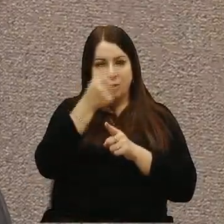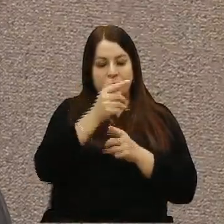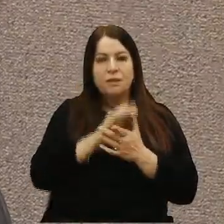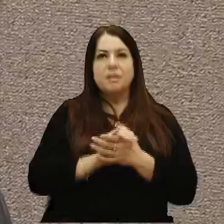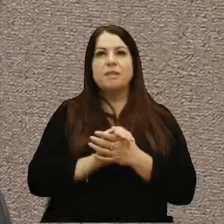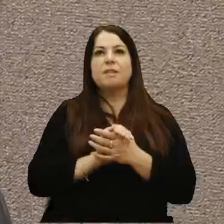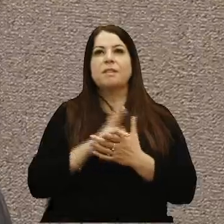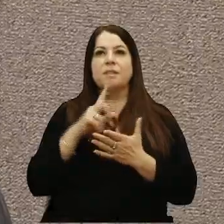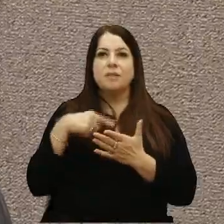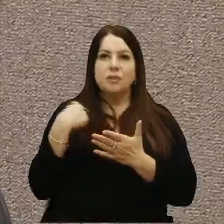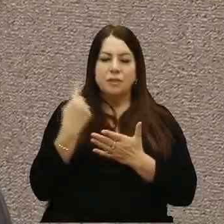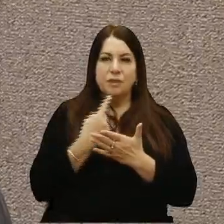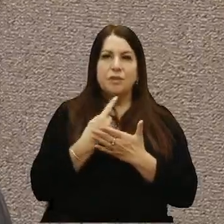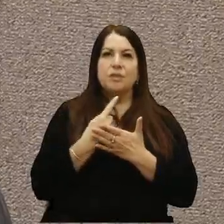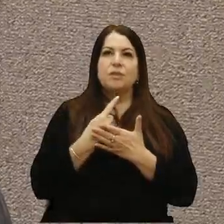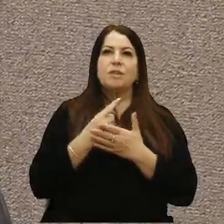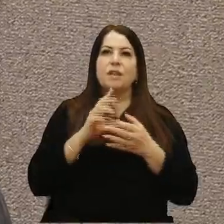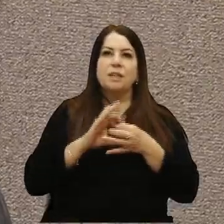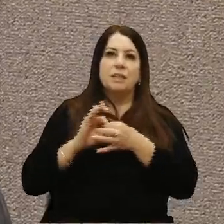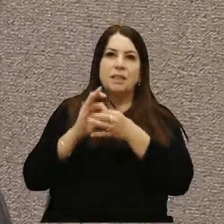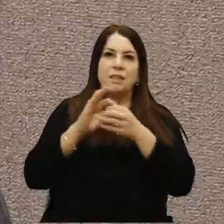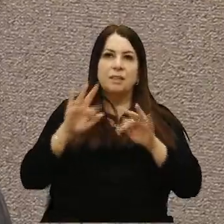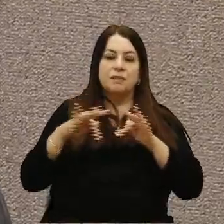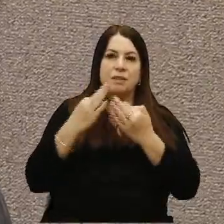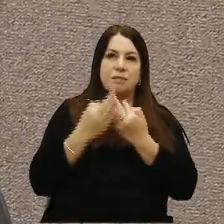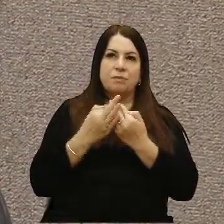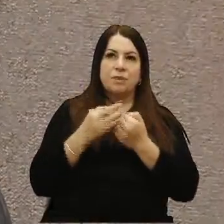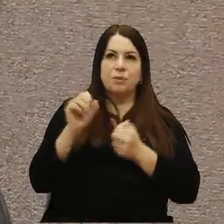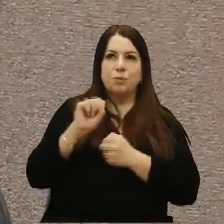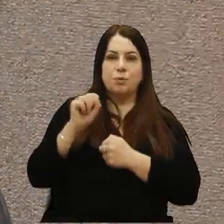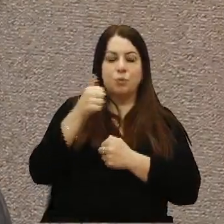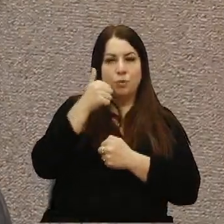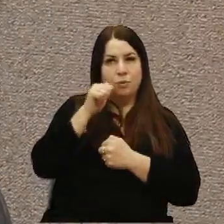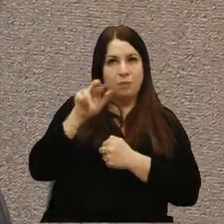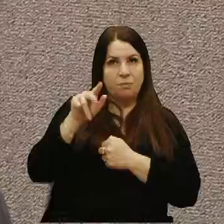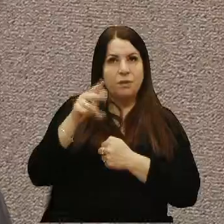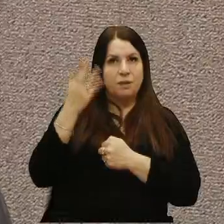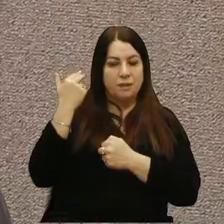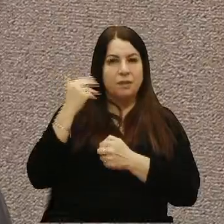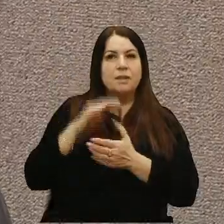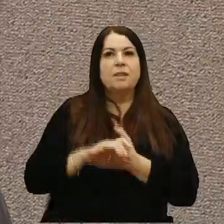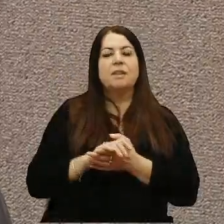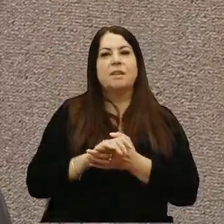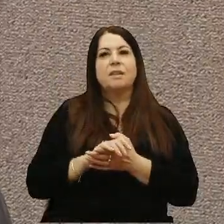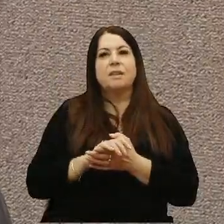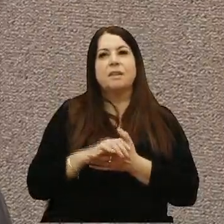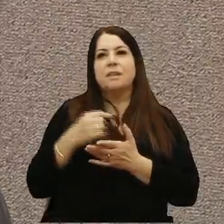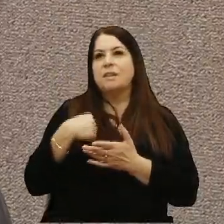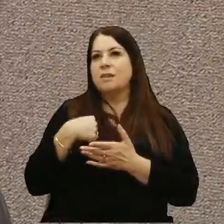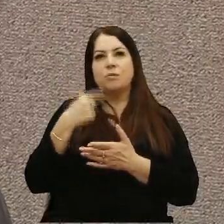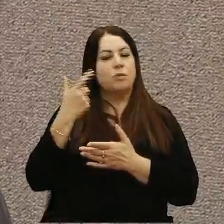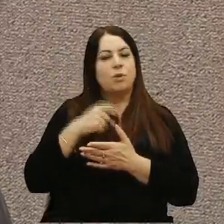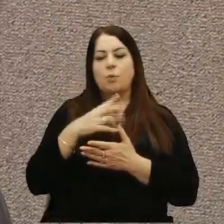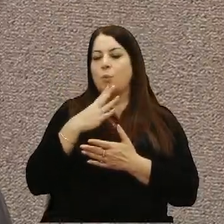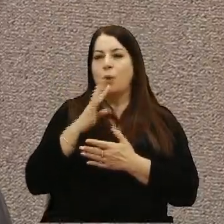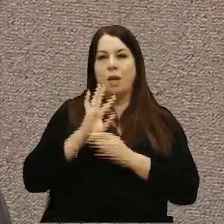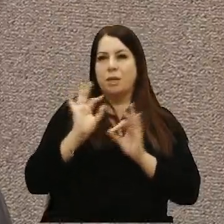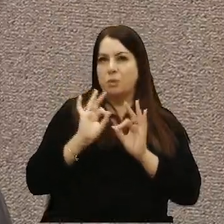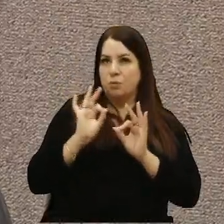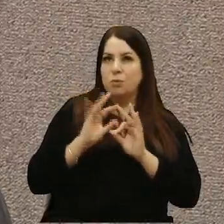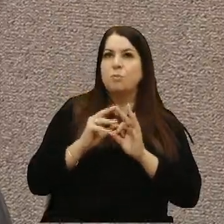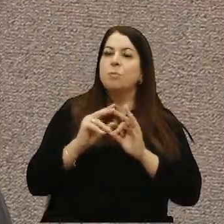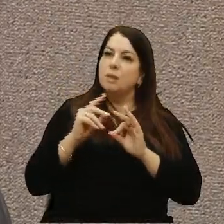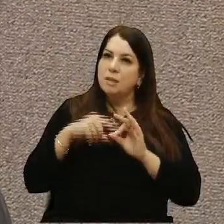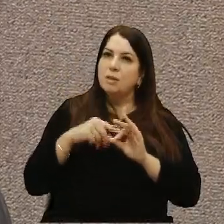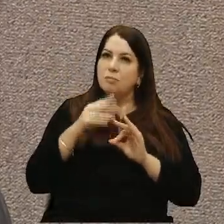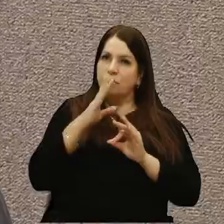é da nossa, né, integra-se à nossa família, sogro da minha irmã, à época. Então, quero dizer que não sou uma profunda conhecedora, mas sou uma